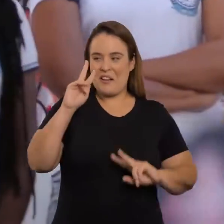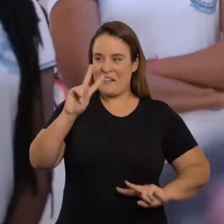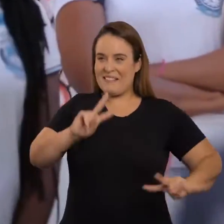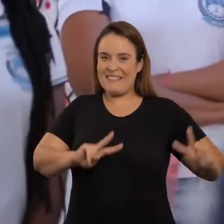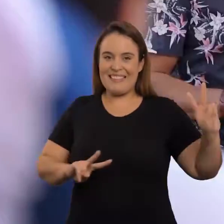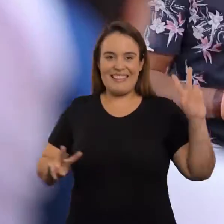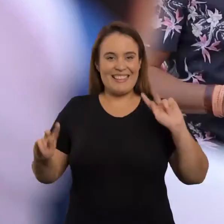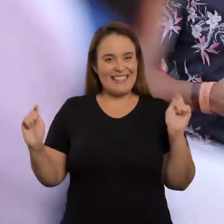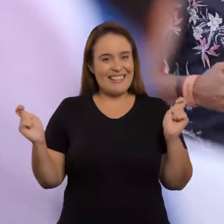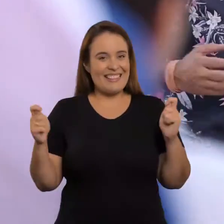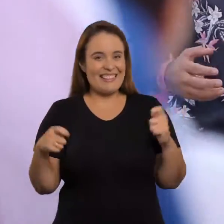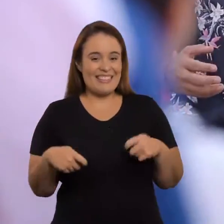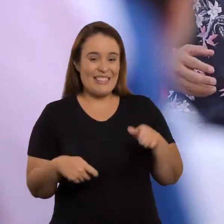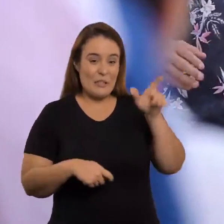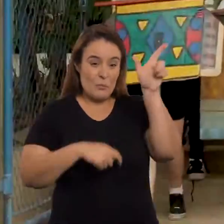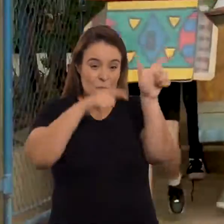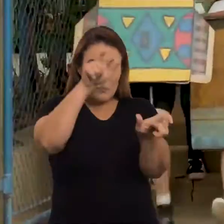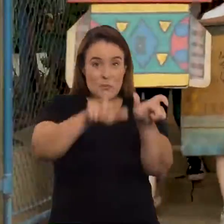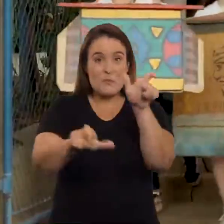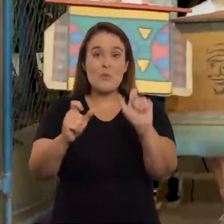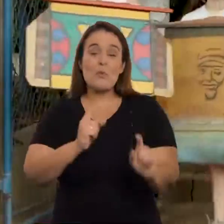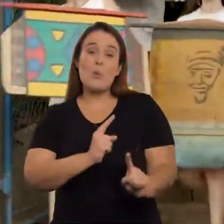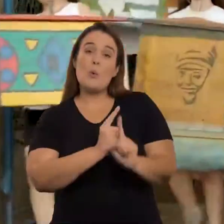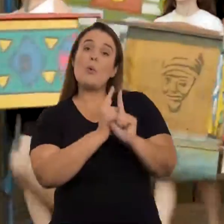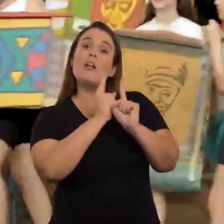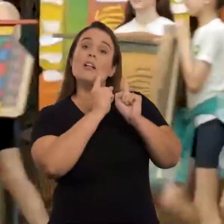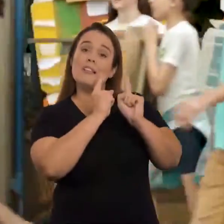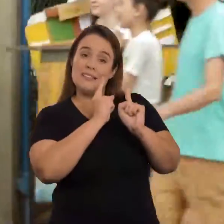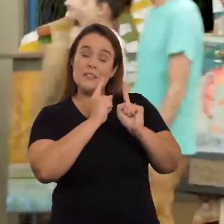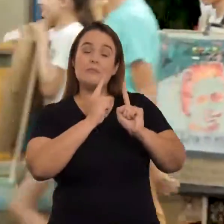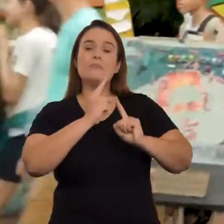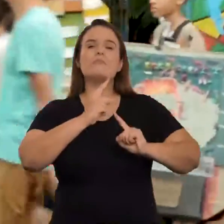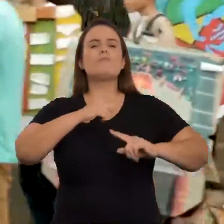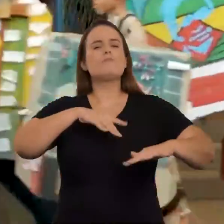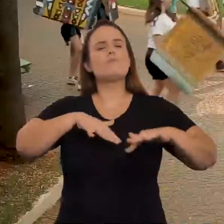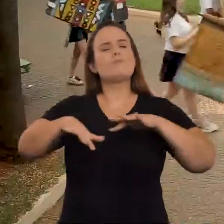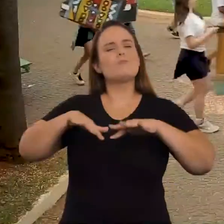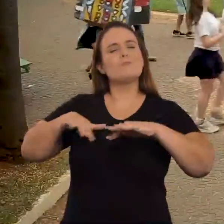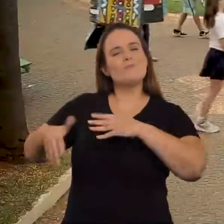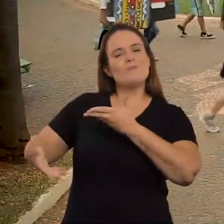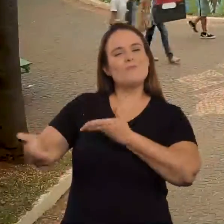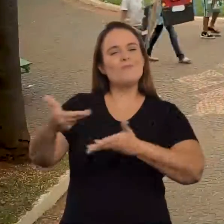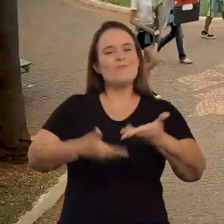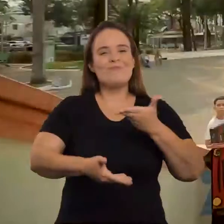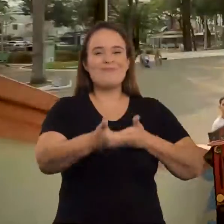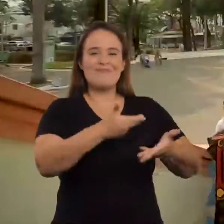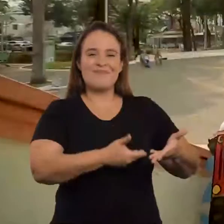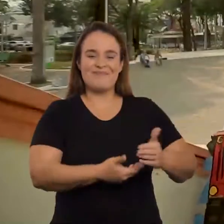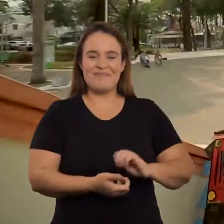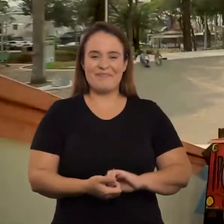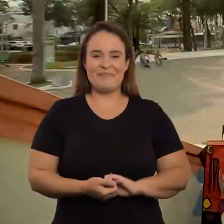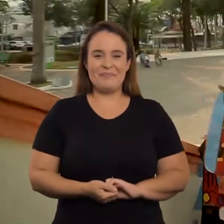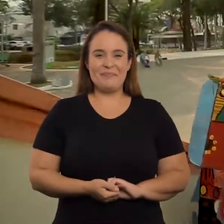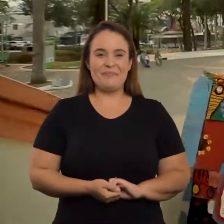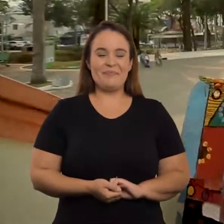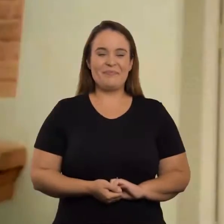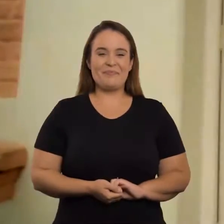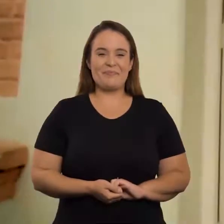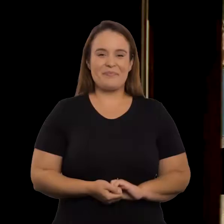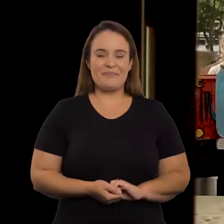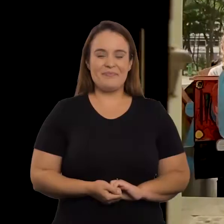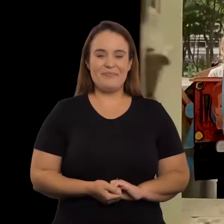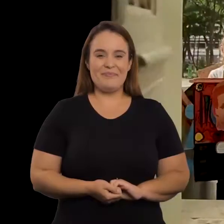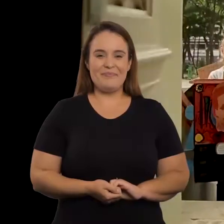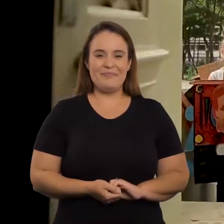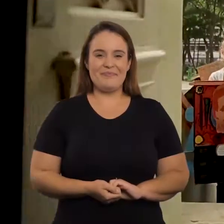poder encontrar pessoas, poder transitar onde tenha movimento. As diversas atividades e trabalhos artísticos saindo